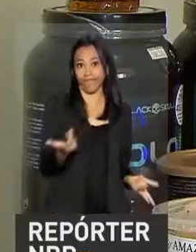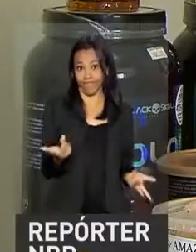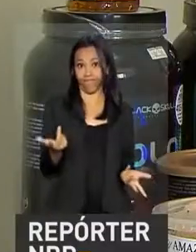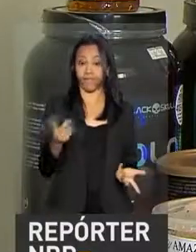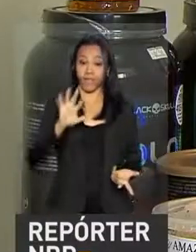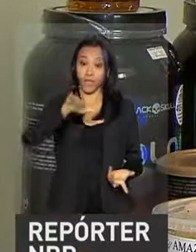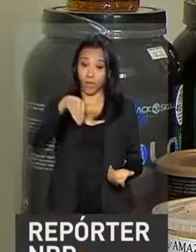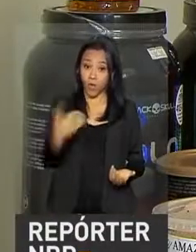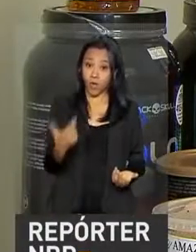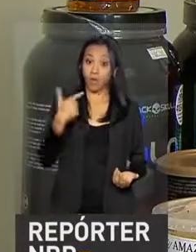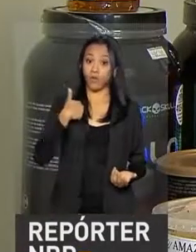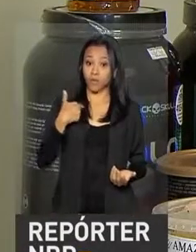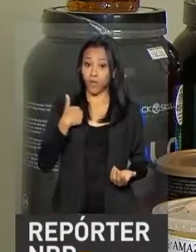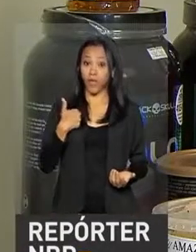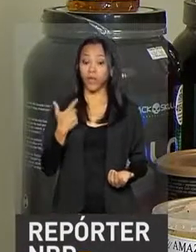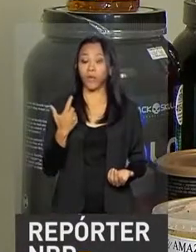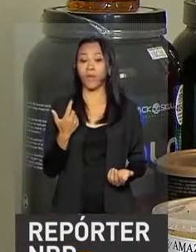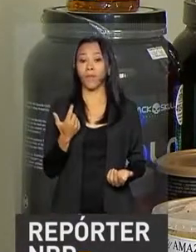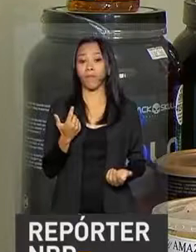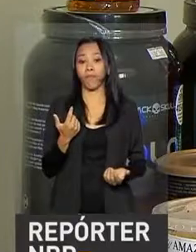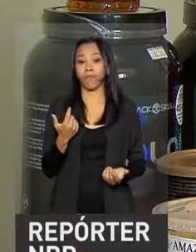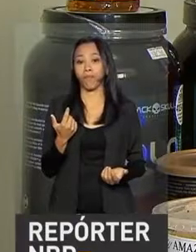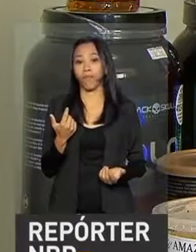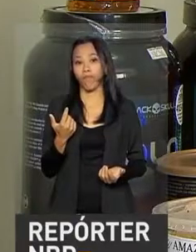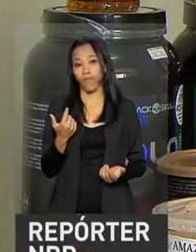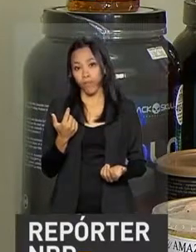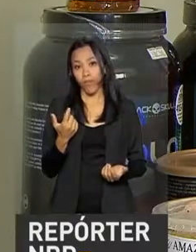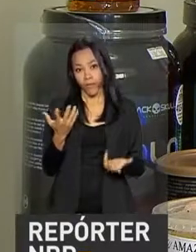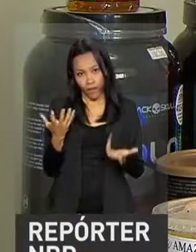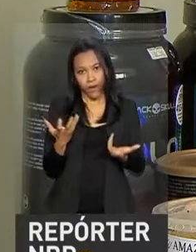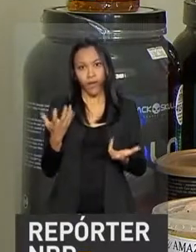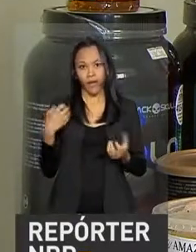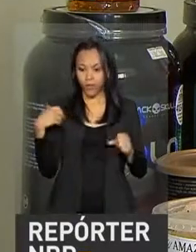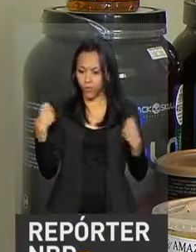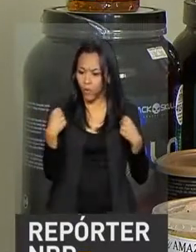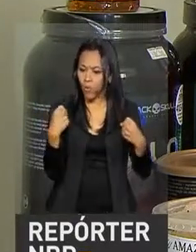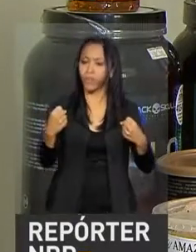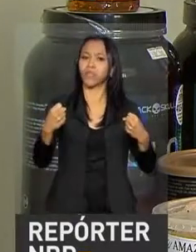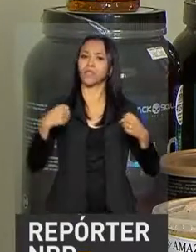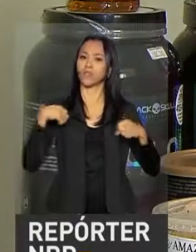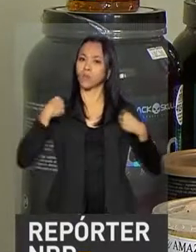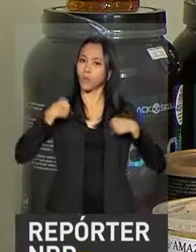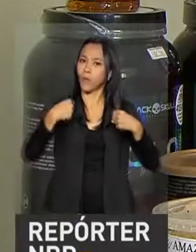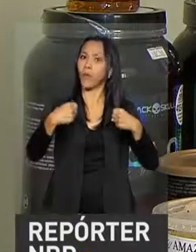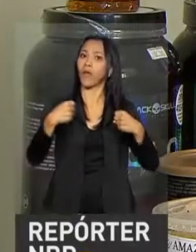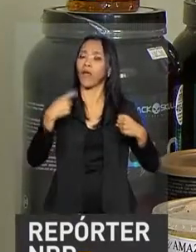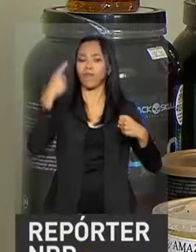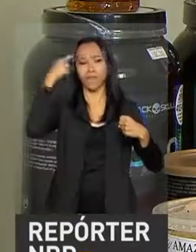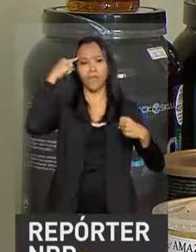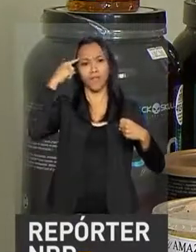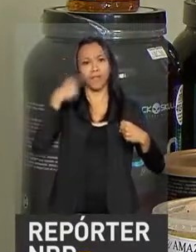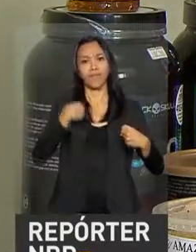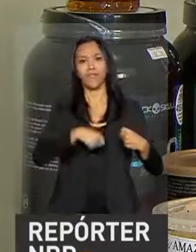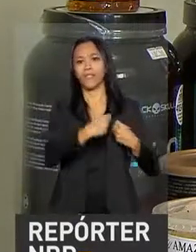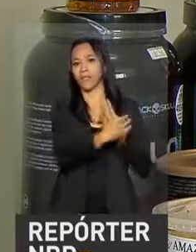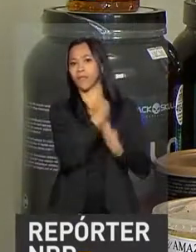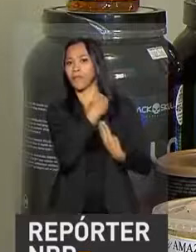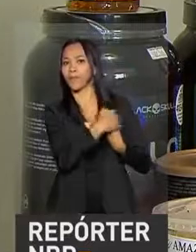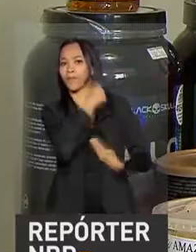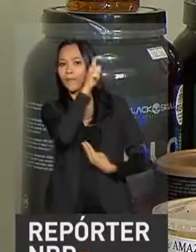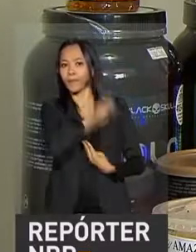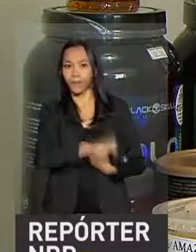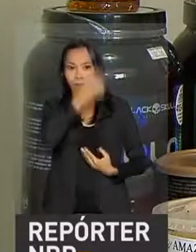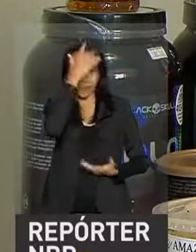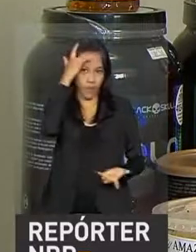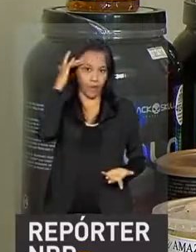quando eu fui nada entrando mais lisa e querendo realmente competir que houve a necessidade de ter uma pessoa pra quando encaixar os